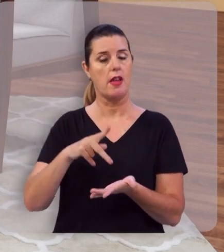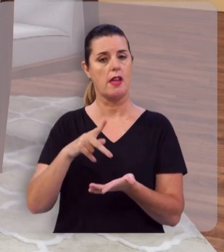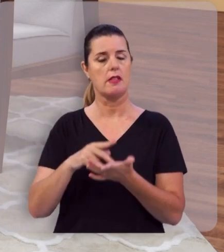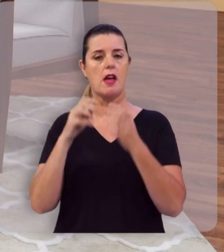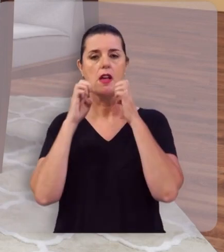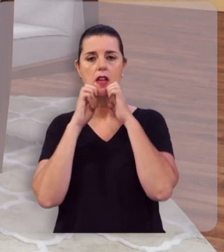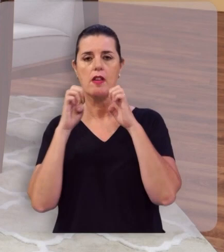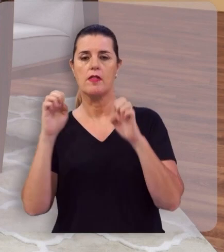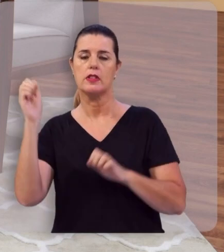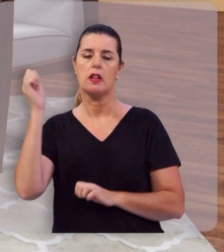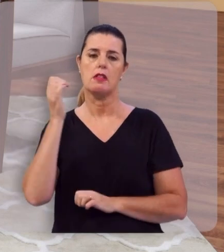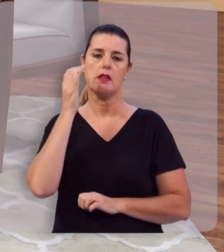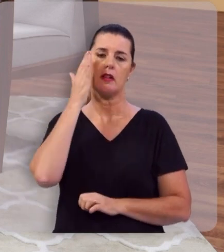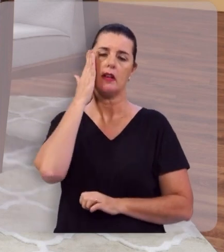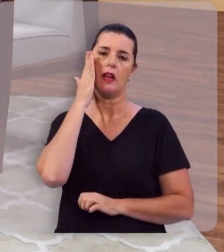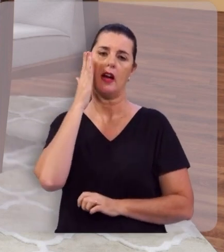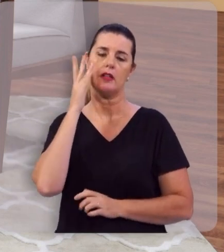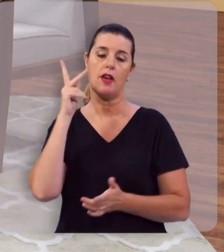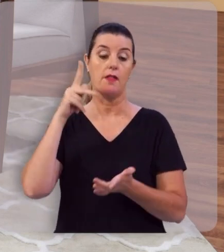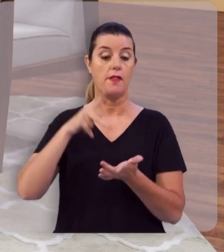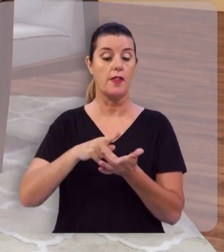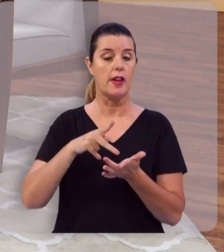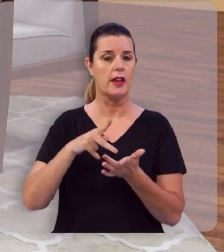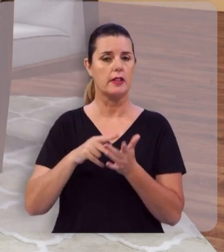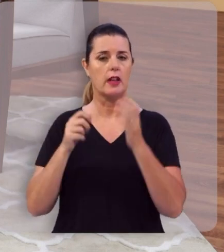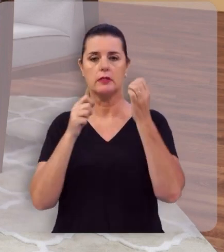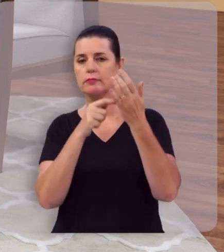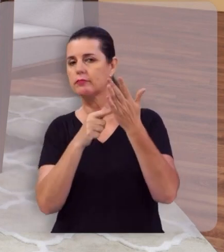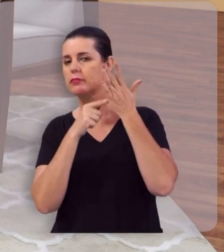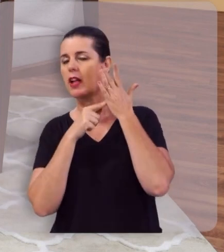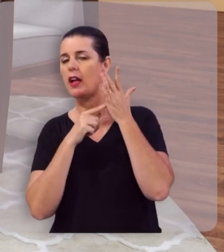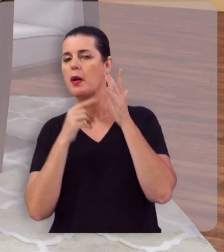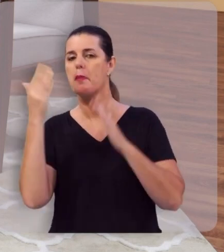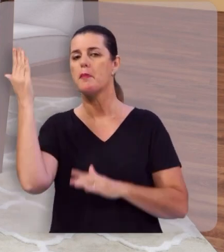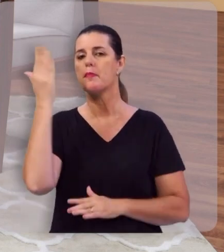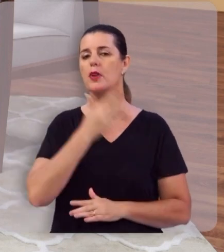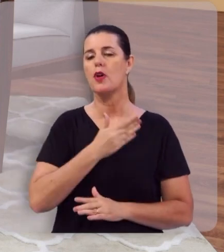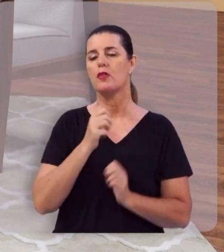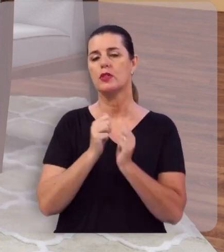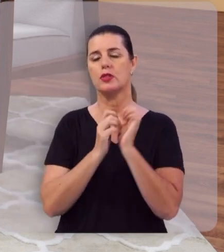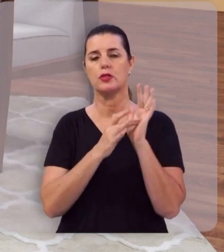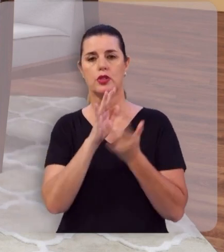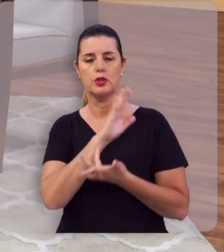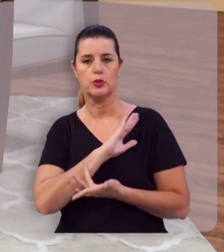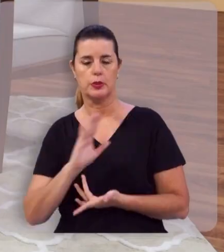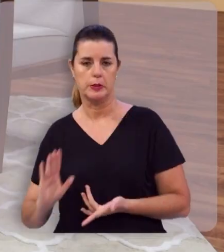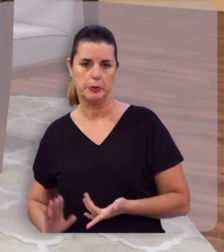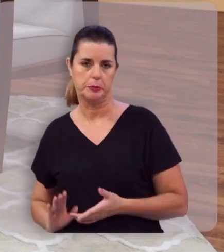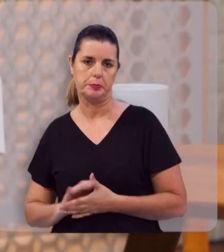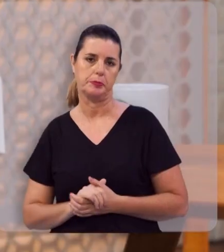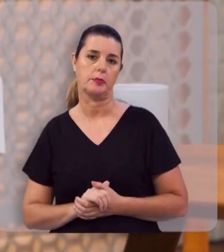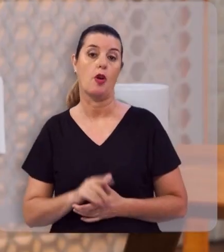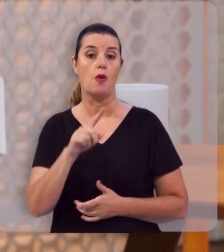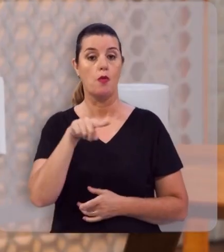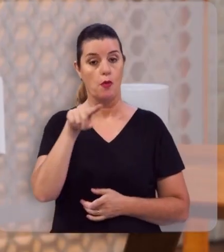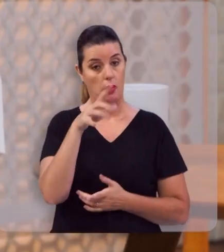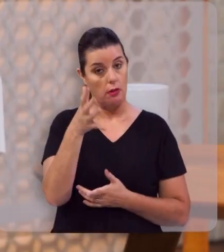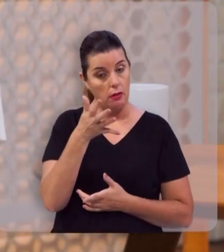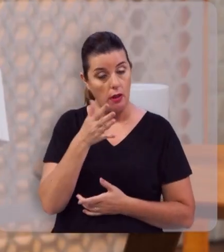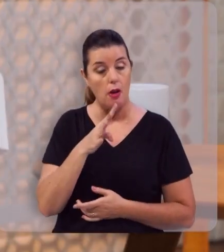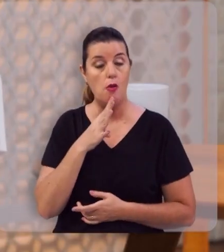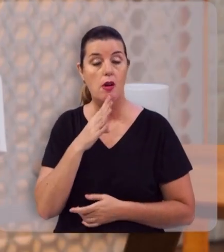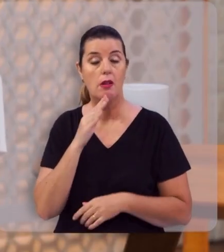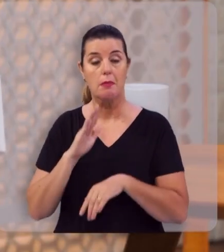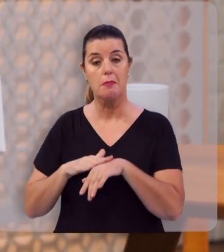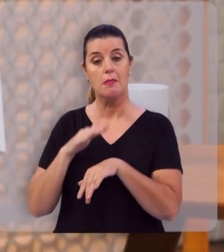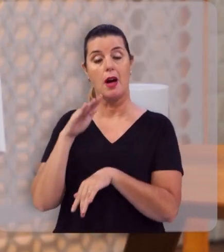verdades do Evangelho da Graça, verdade essa revelada e provada em Cristo Jesus. Se você quer